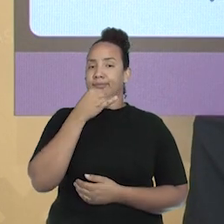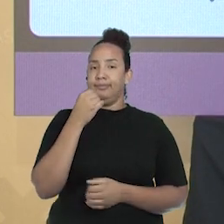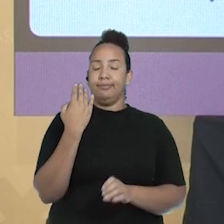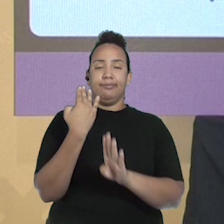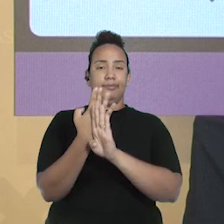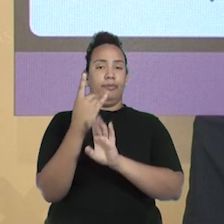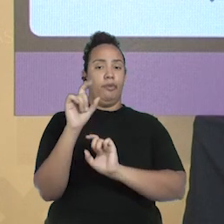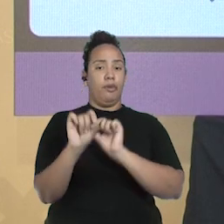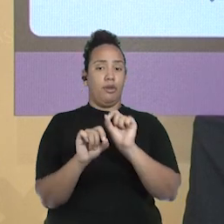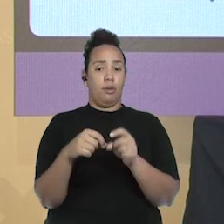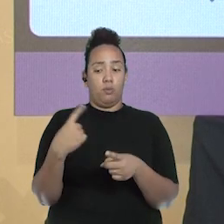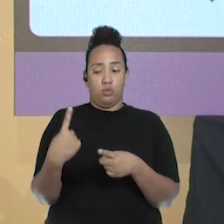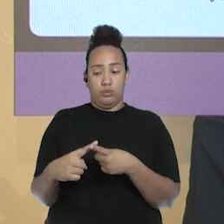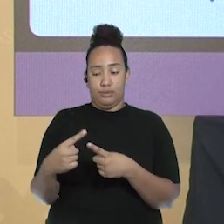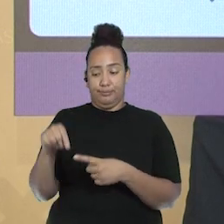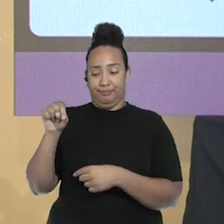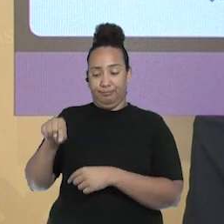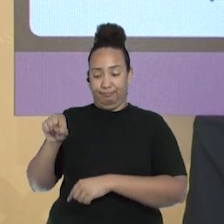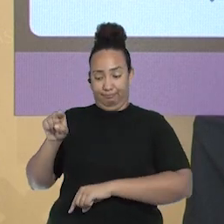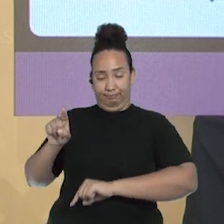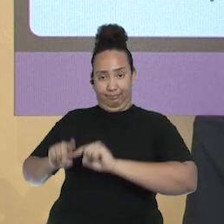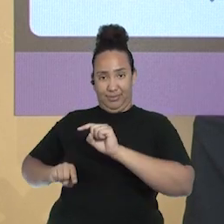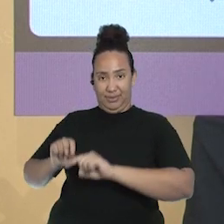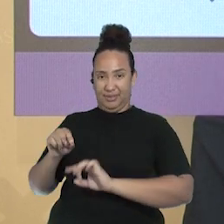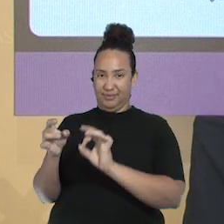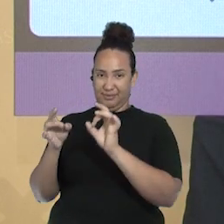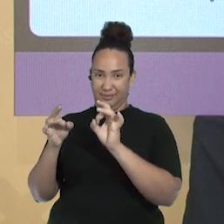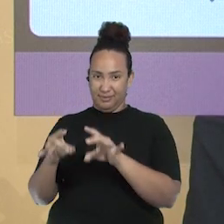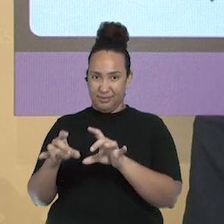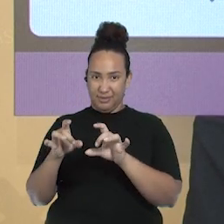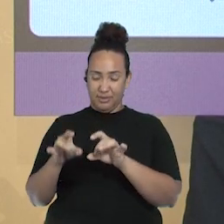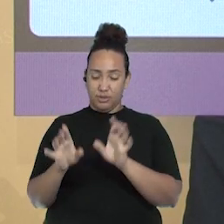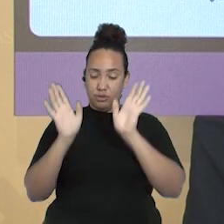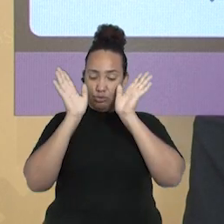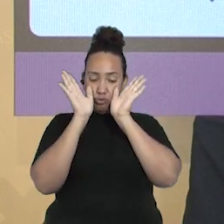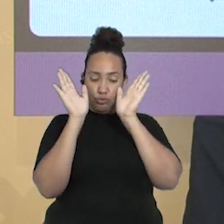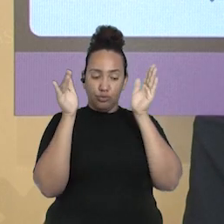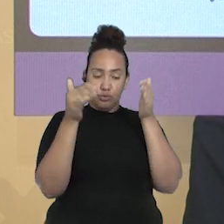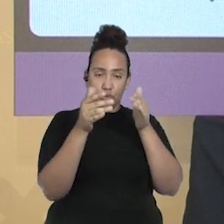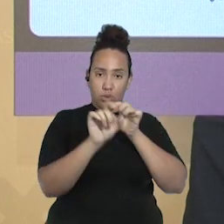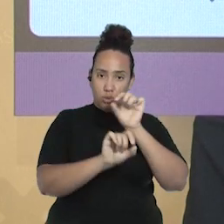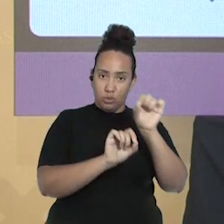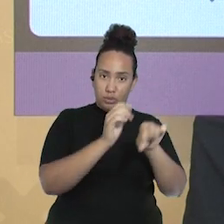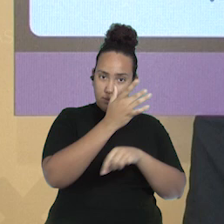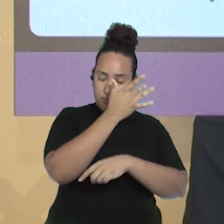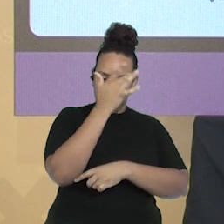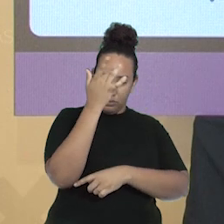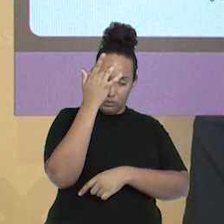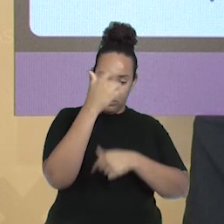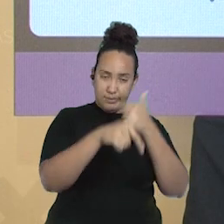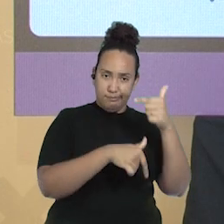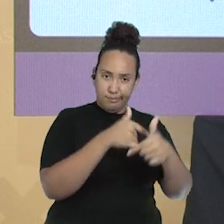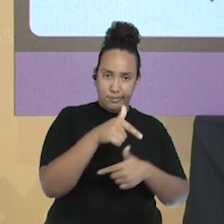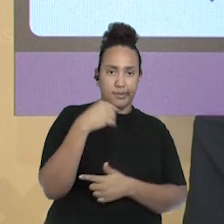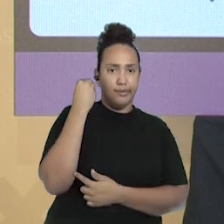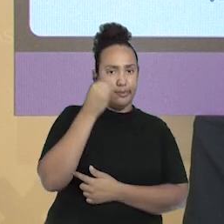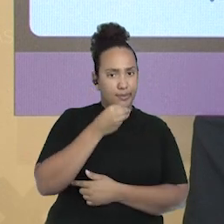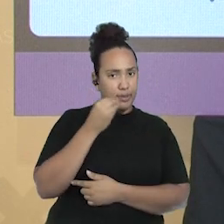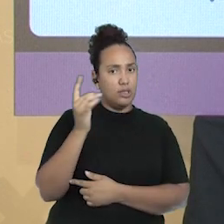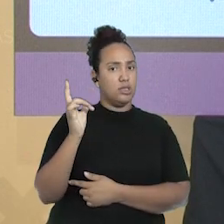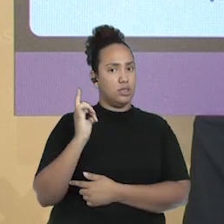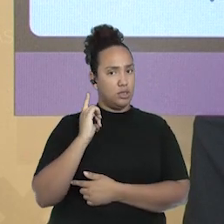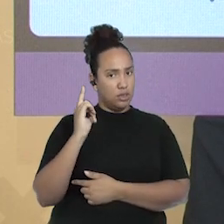que ele oferece em seu pacote são mais voltados aos trabalhadores mais experientes no mercado do que a